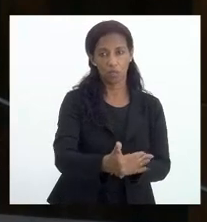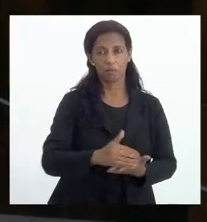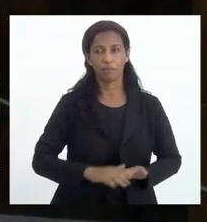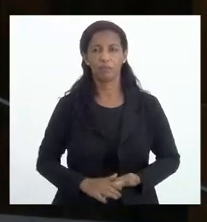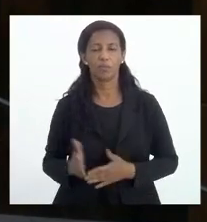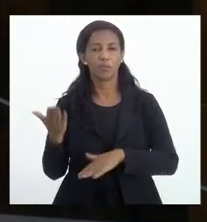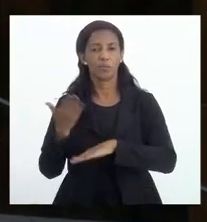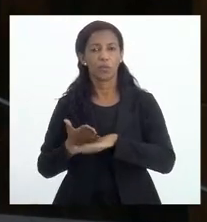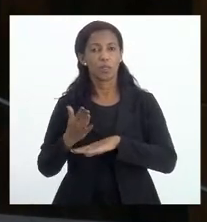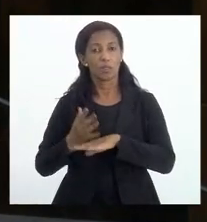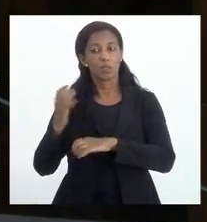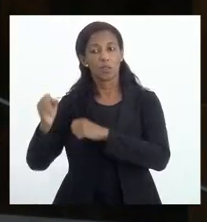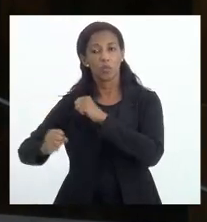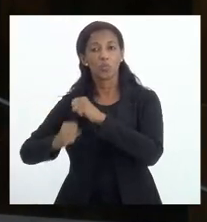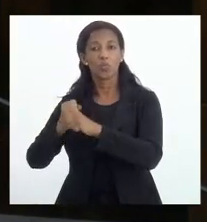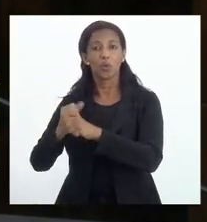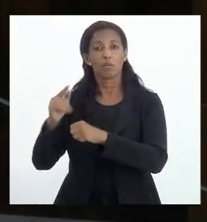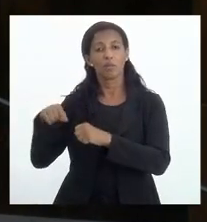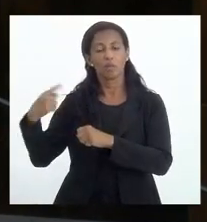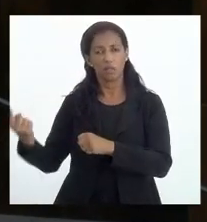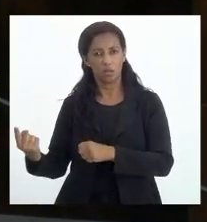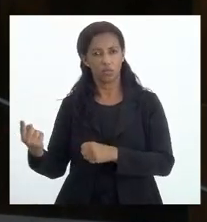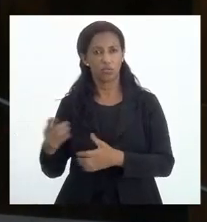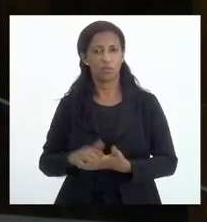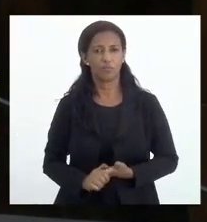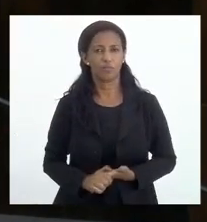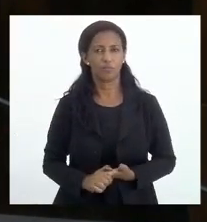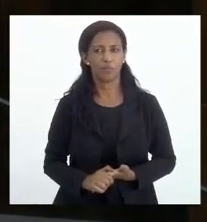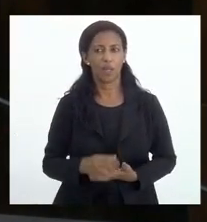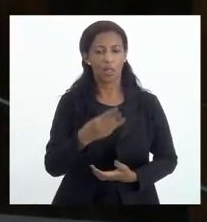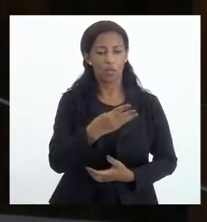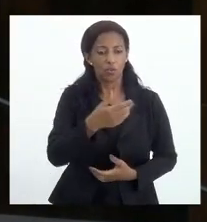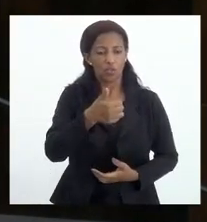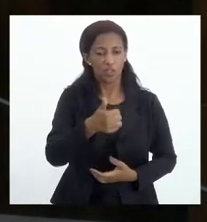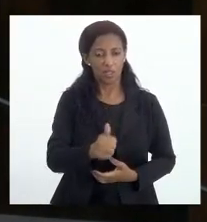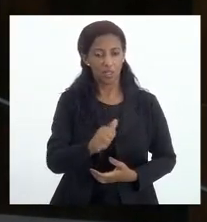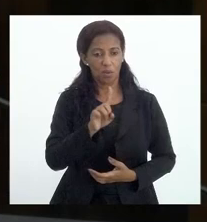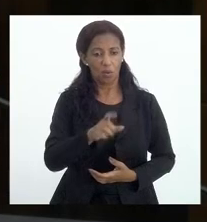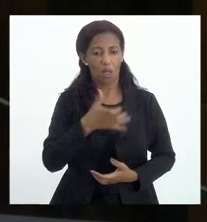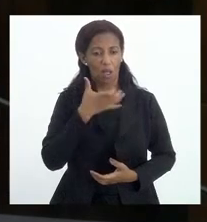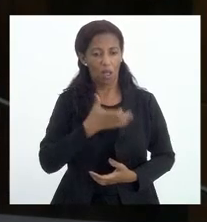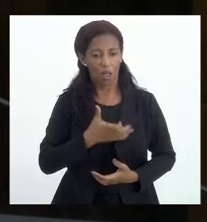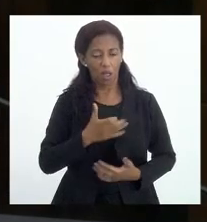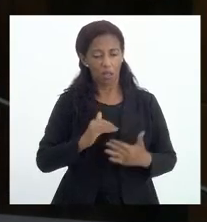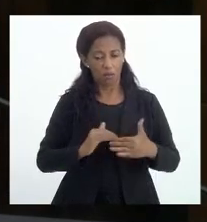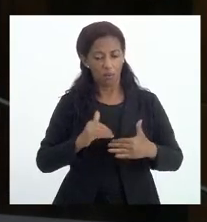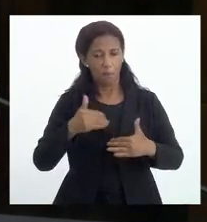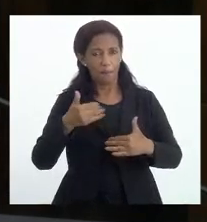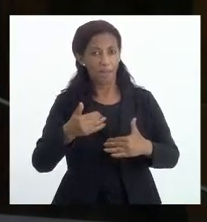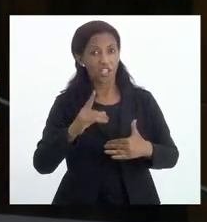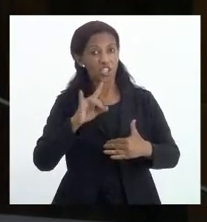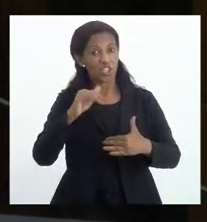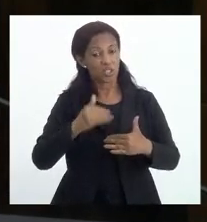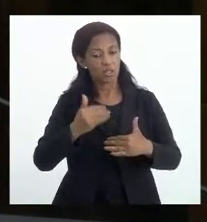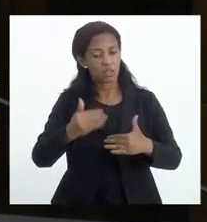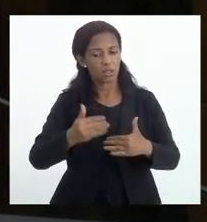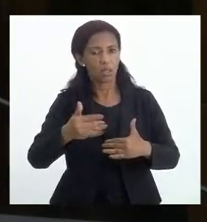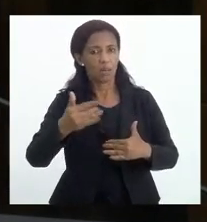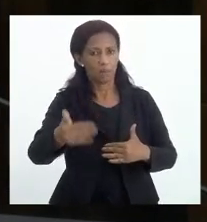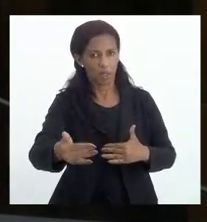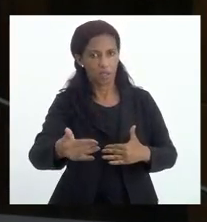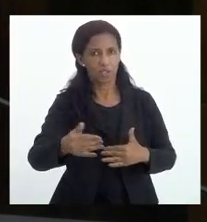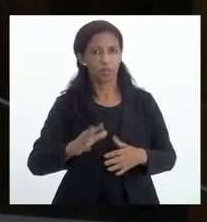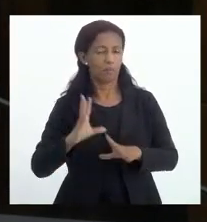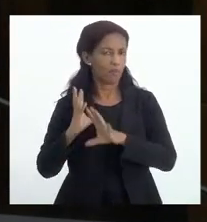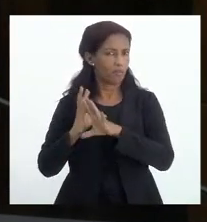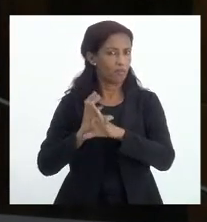do exercício seguinte. Né? Além do dia 31 de dezembro, nós ainda avançamos alguns dias para fechar o exercício,